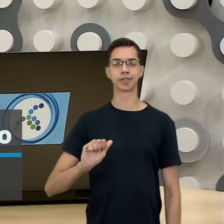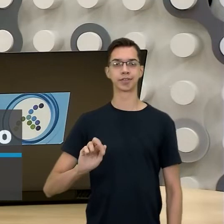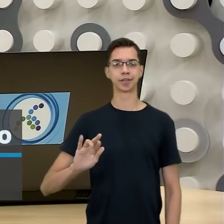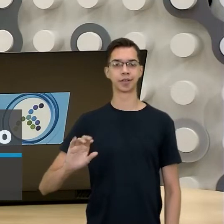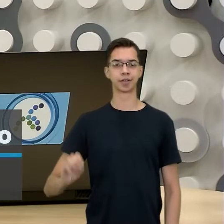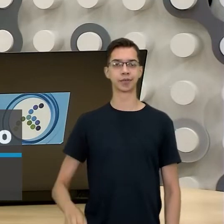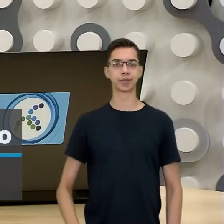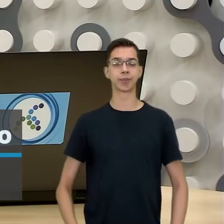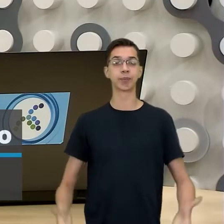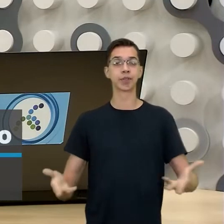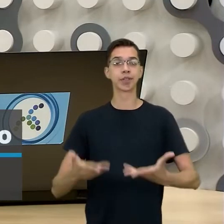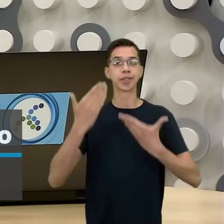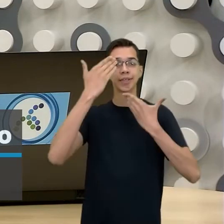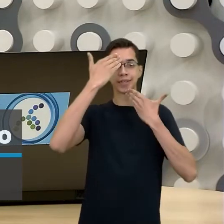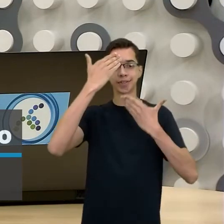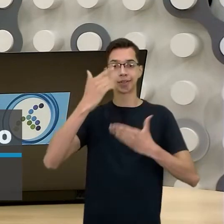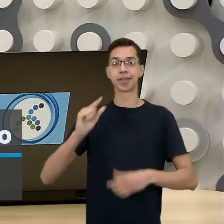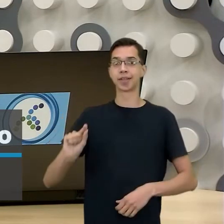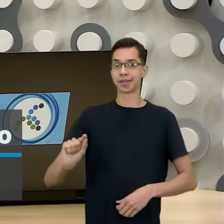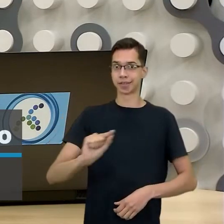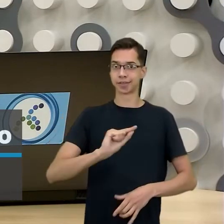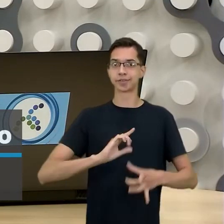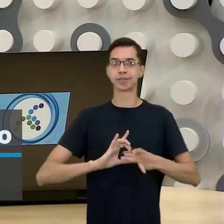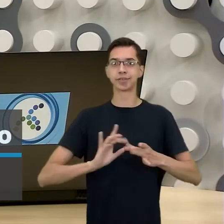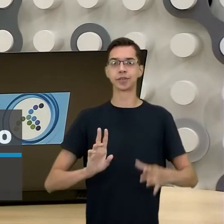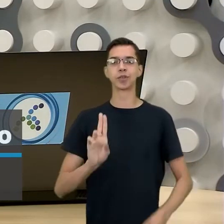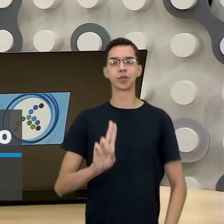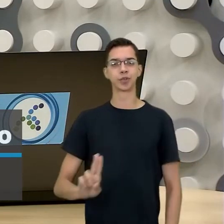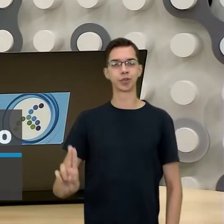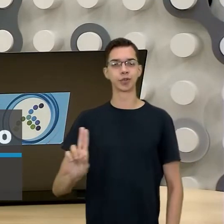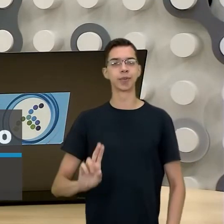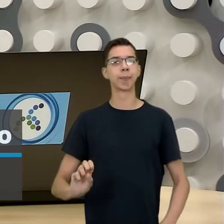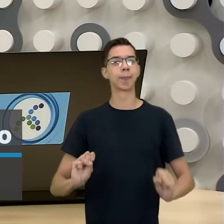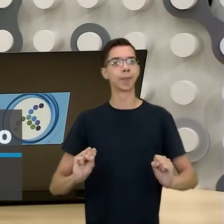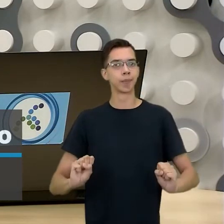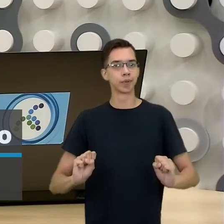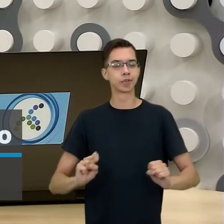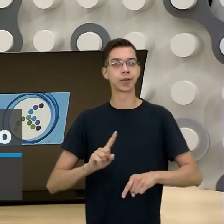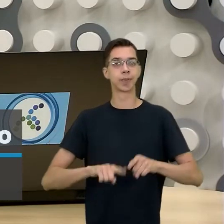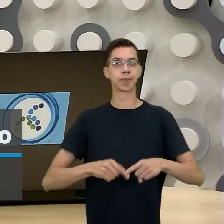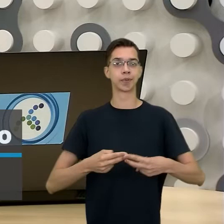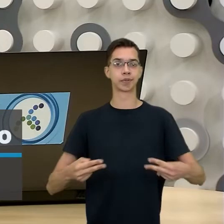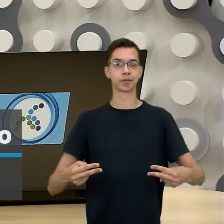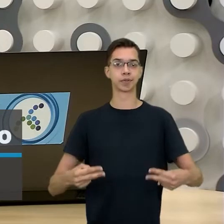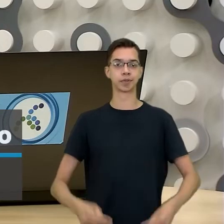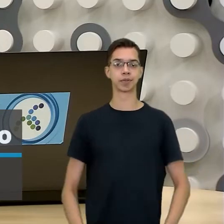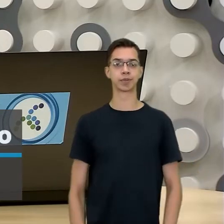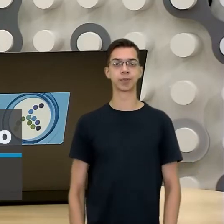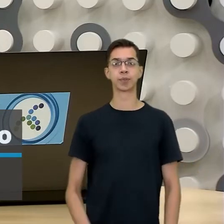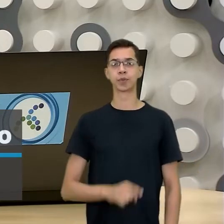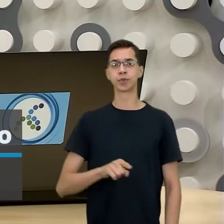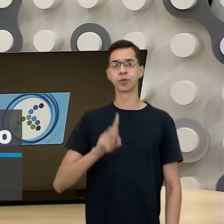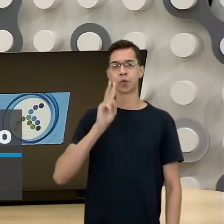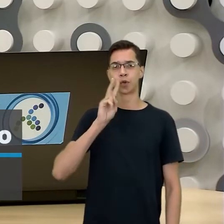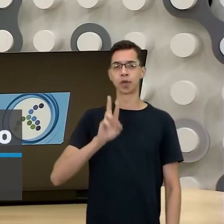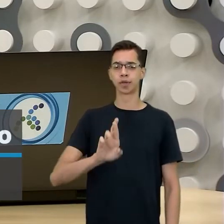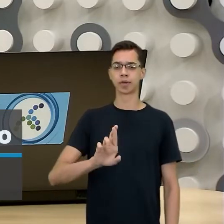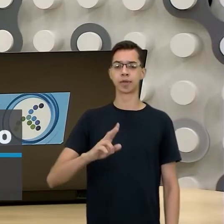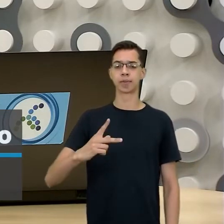aí agradecer o pessoal da Galápagos que autorizou a gente a usar o material. Quando você pega lá um material de